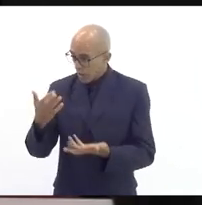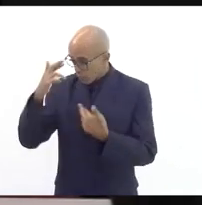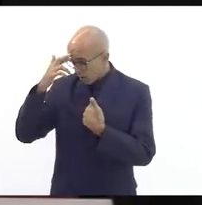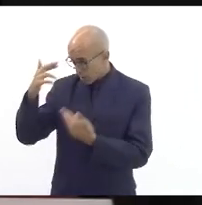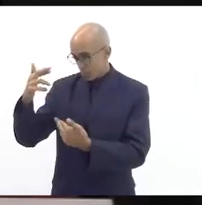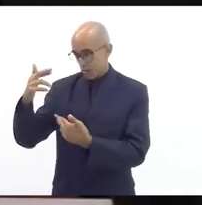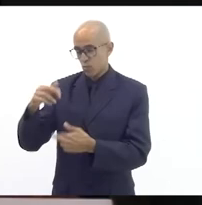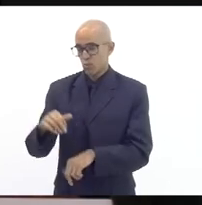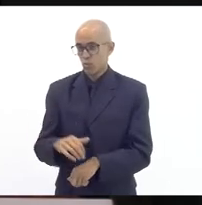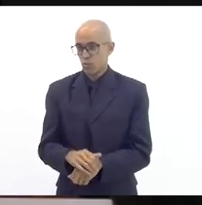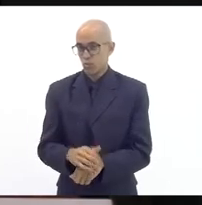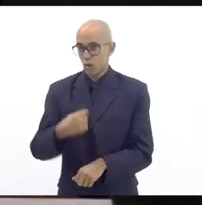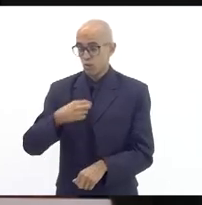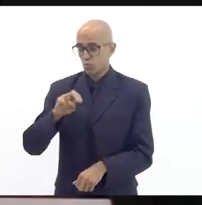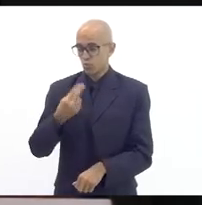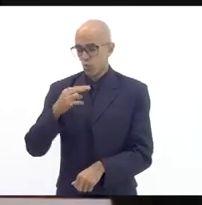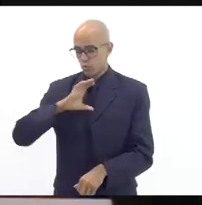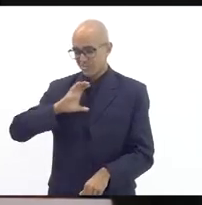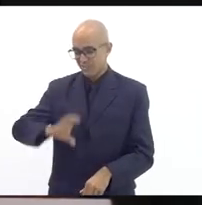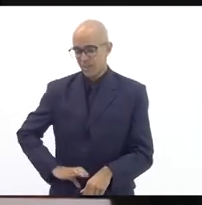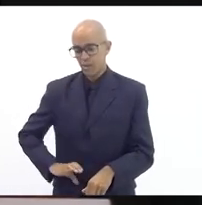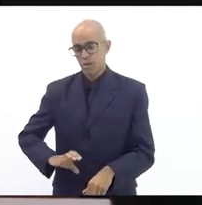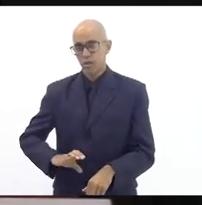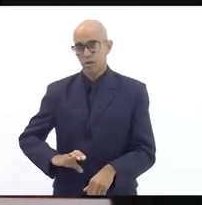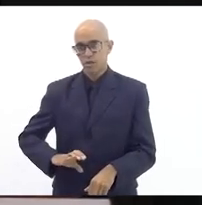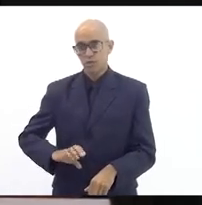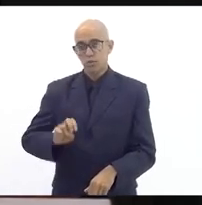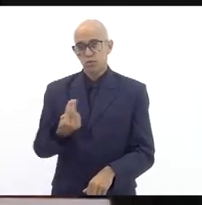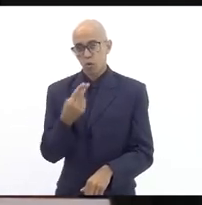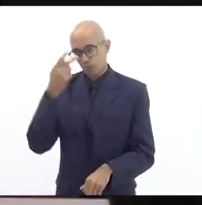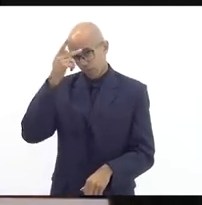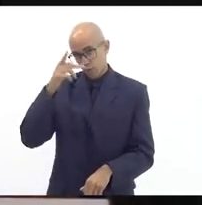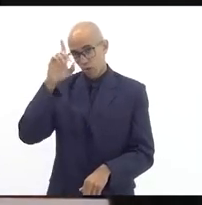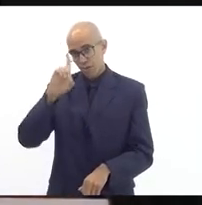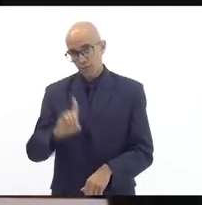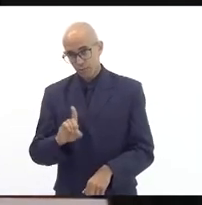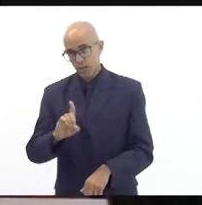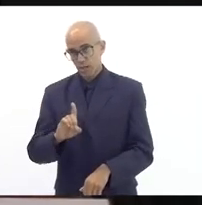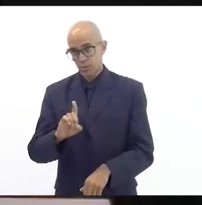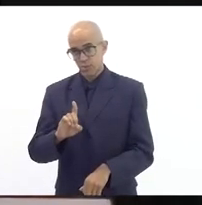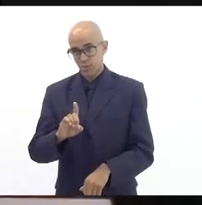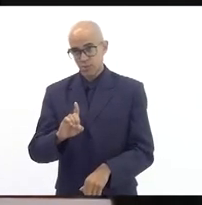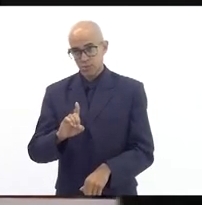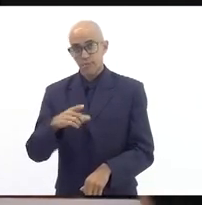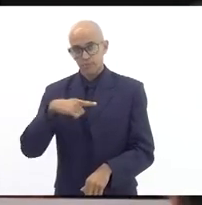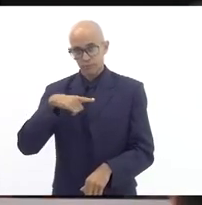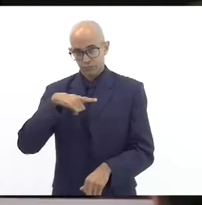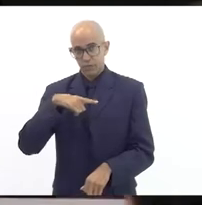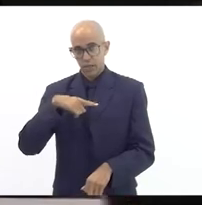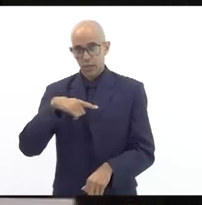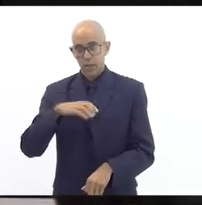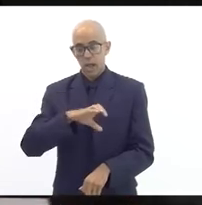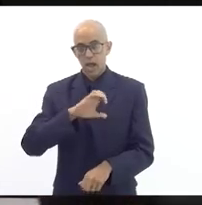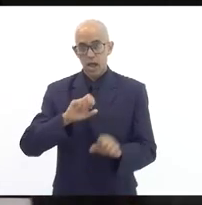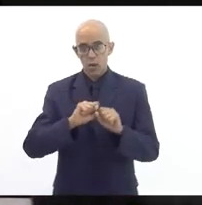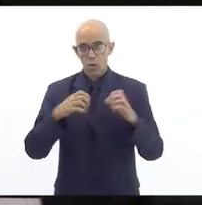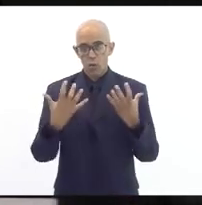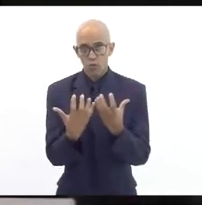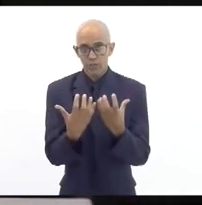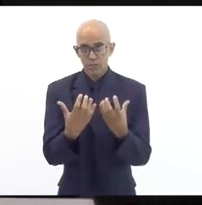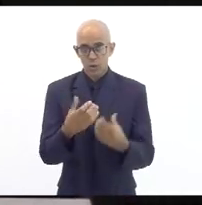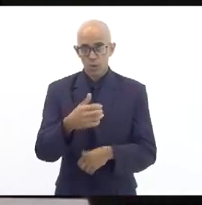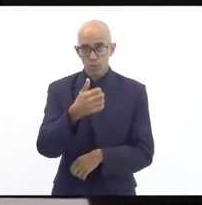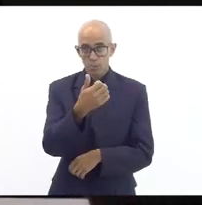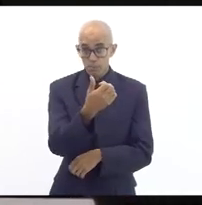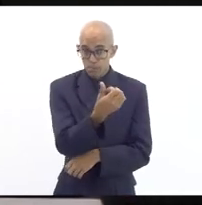sou cidadã, sou uma pessoa com deficiência, como a Convenção 6949, que Brasil